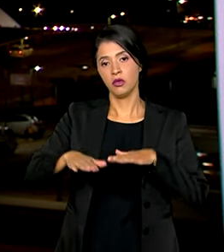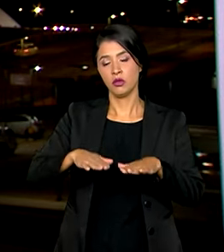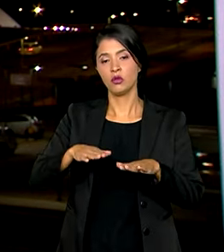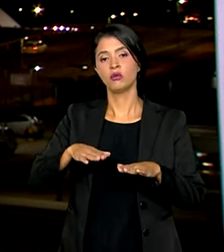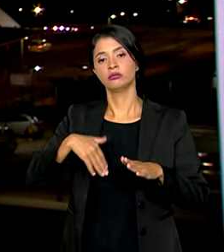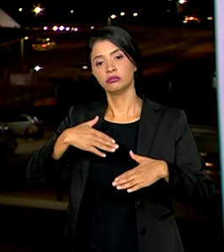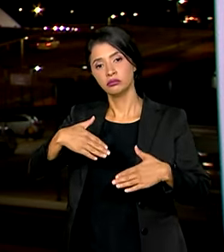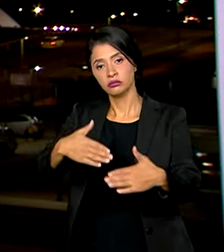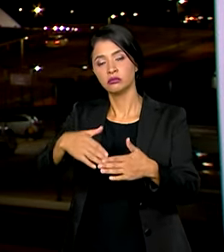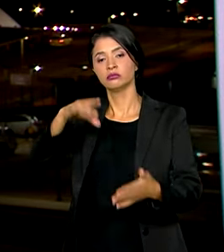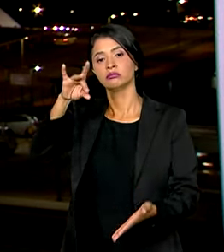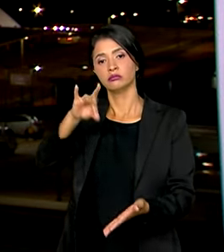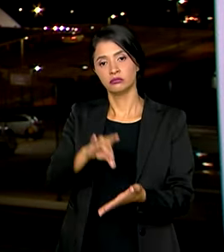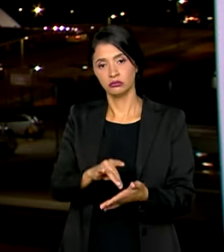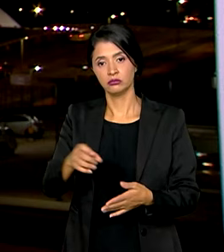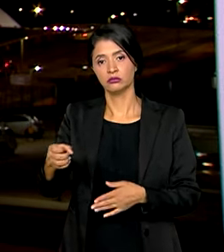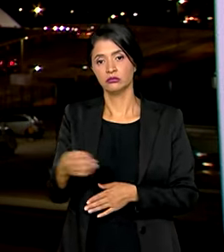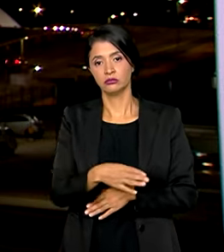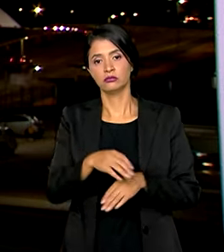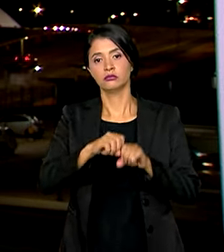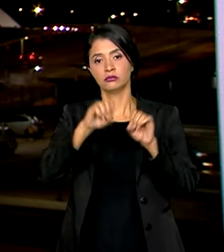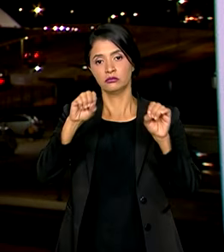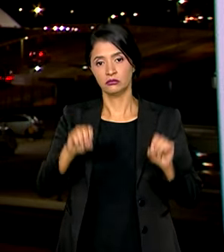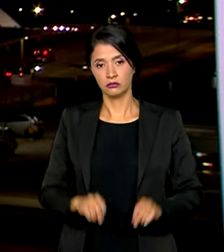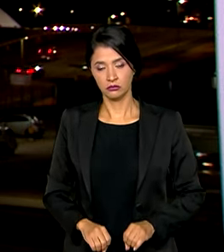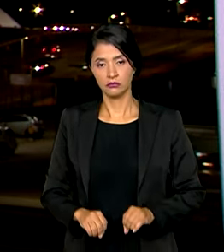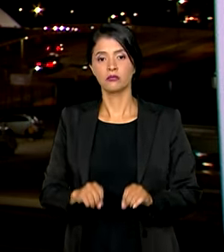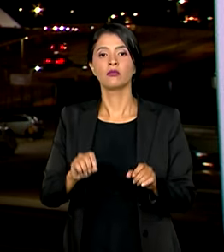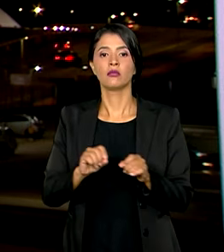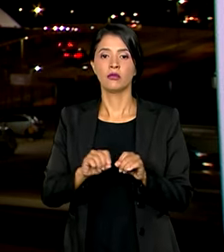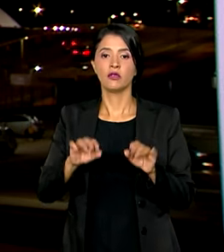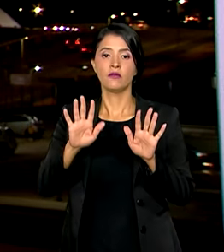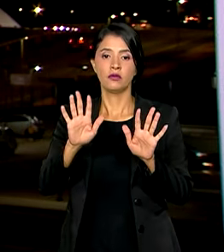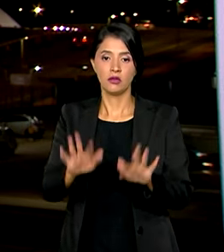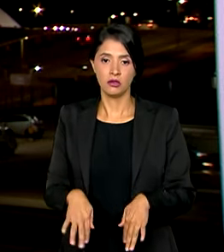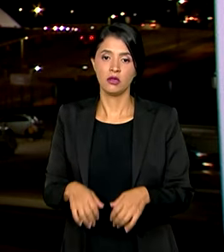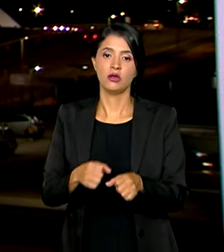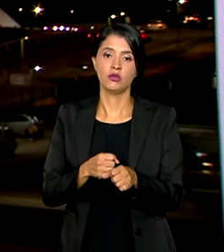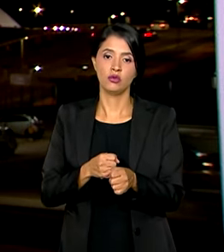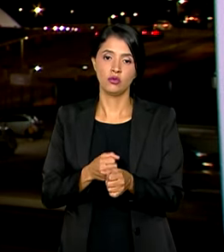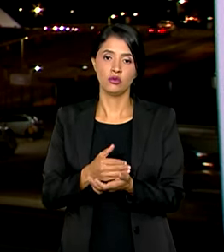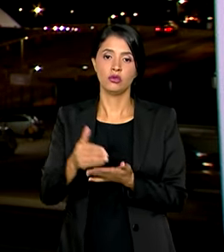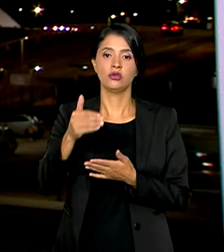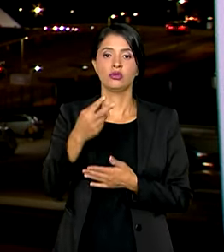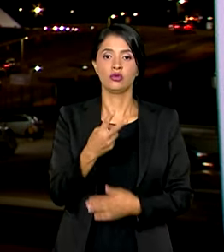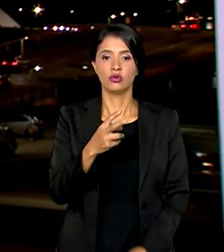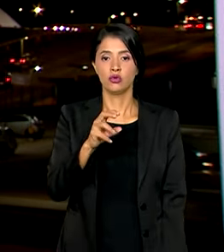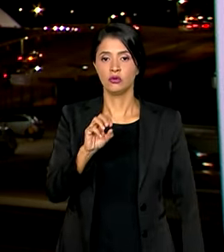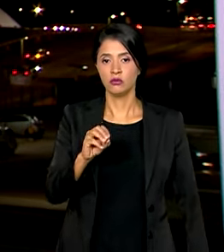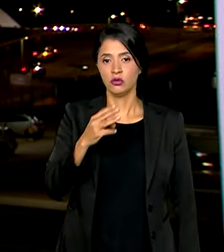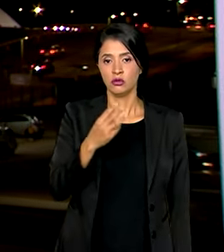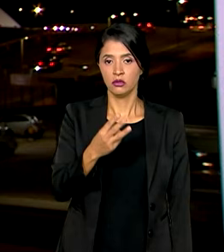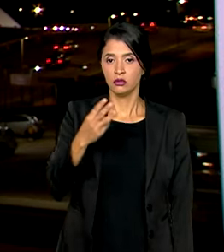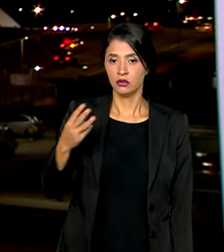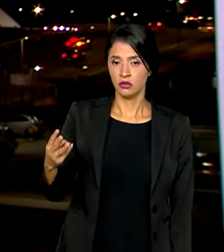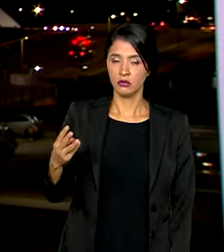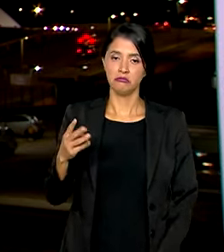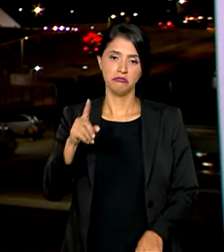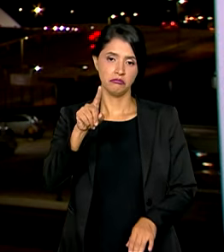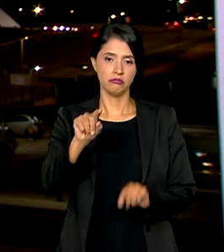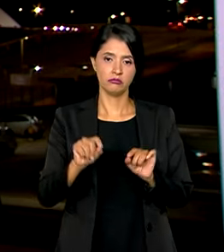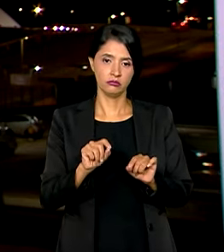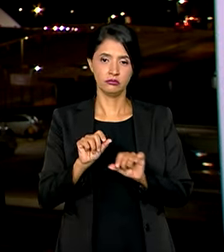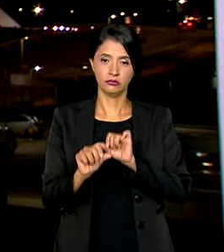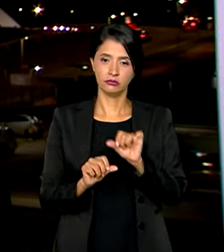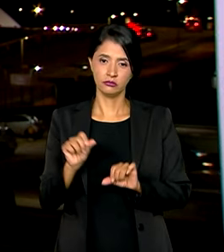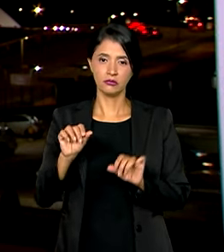implementação efetiva do novo sistema tributário, que será concluída no início de 2033. Basicamente, a